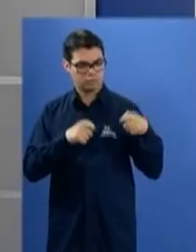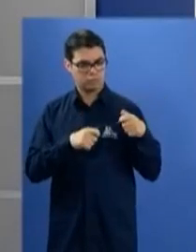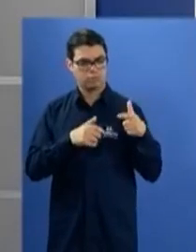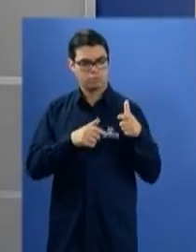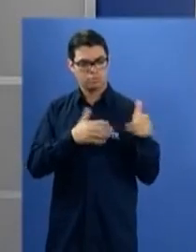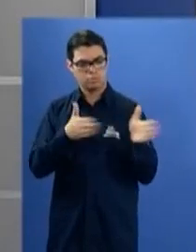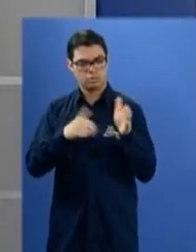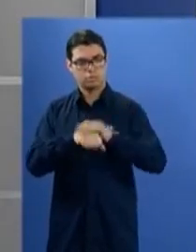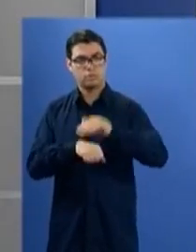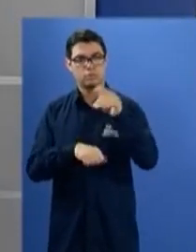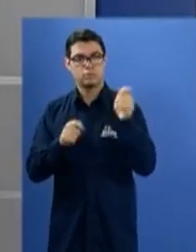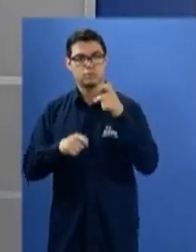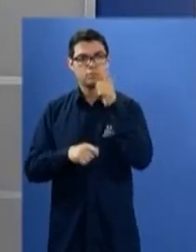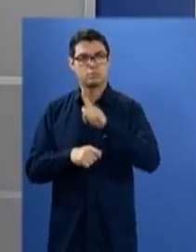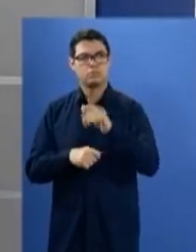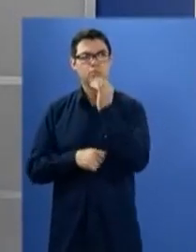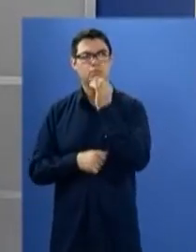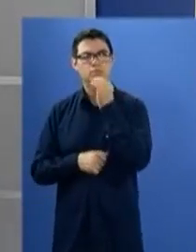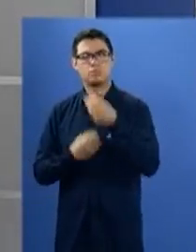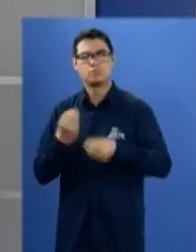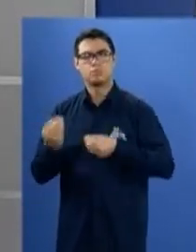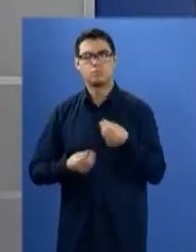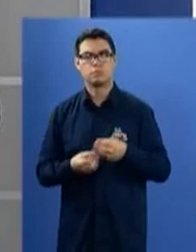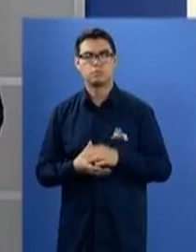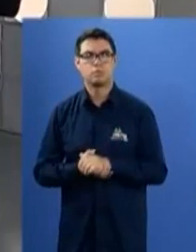produção. Vamos dar um exemplo.